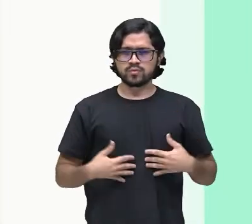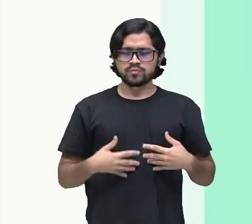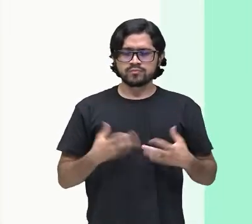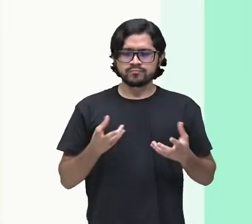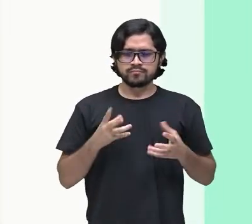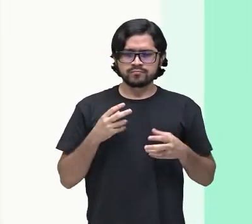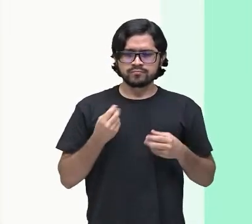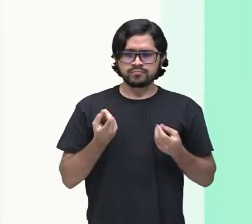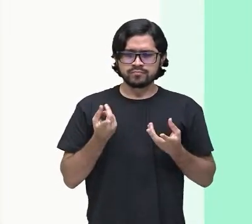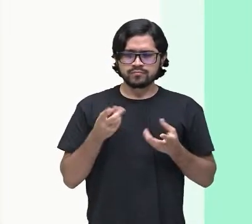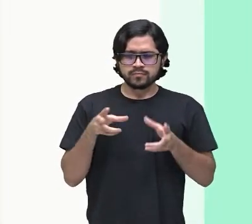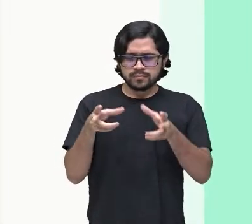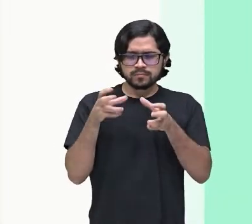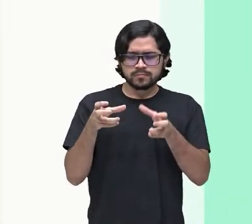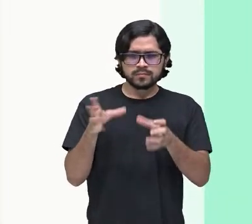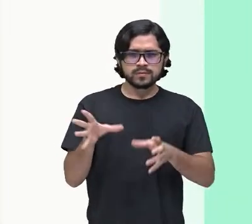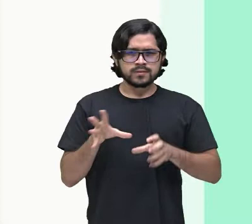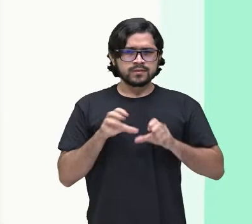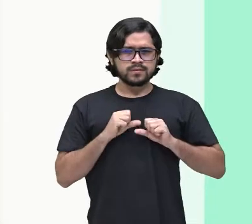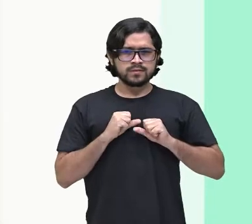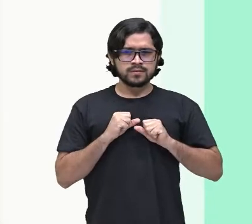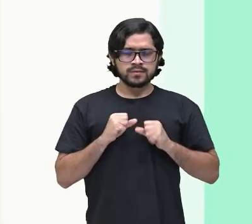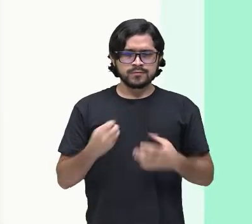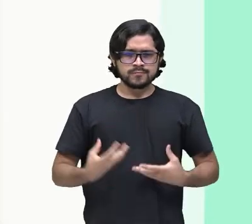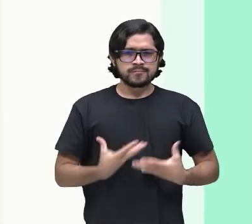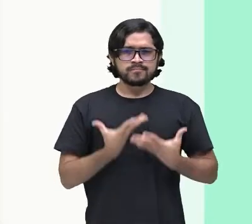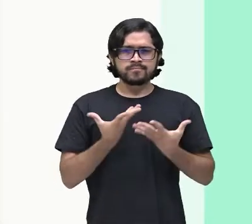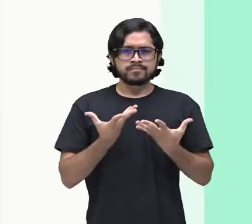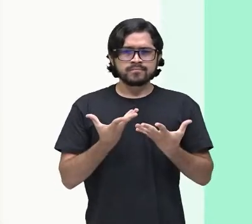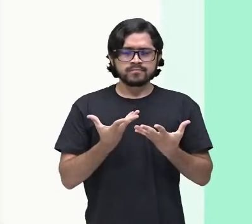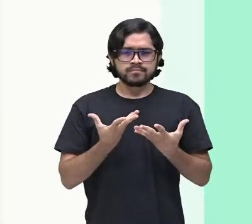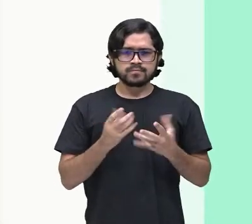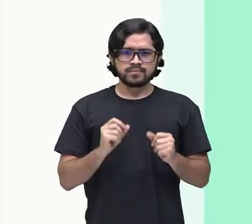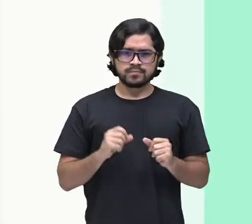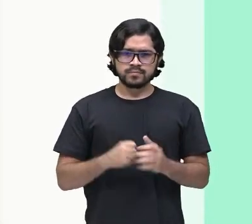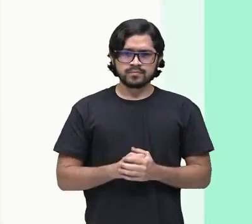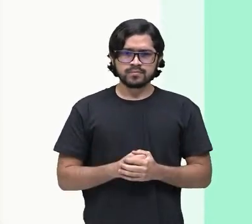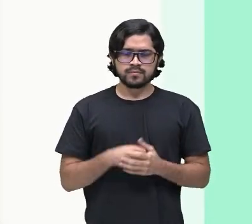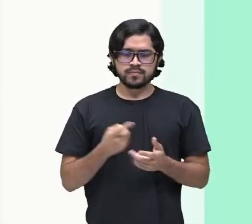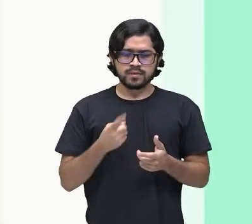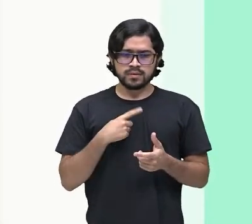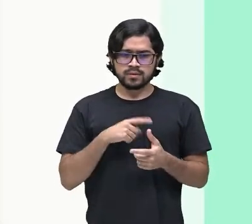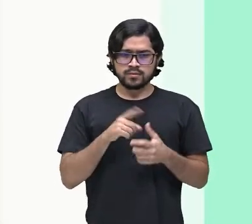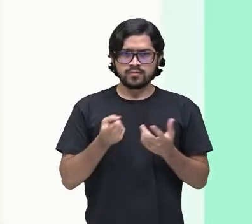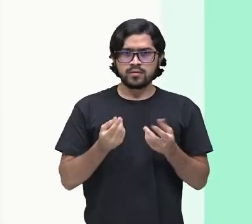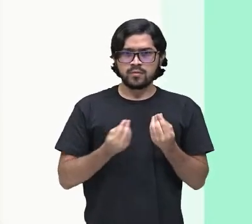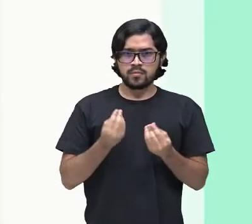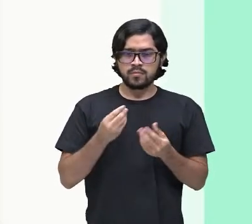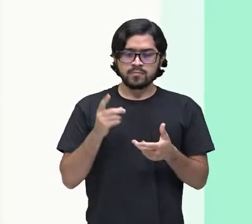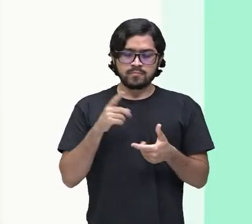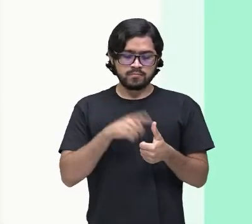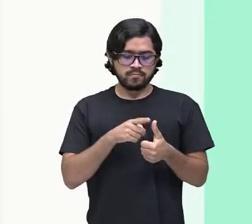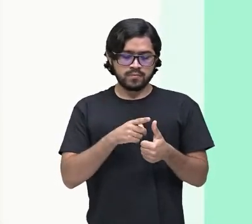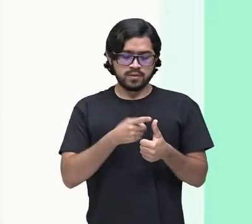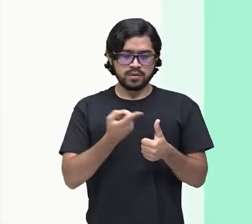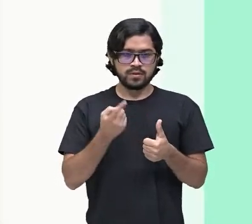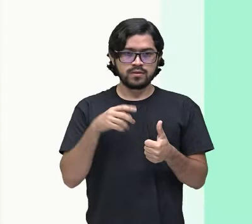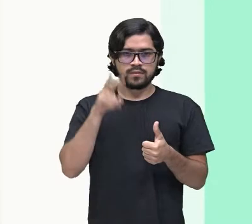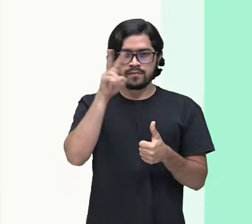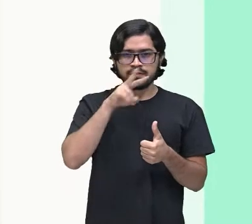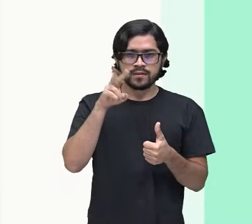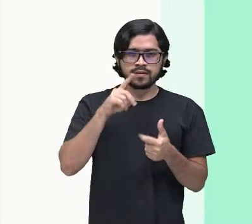e reconhecer sensações e estímulos que são produzidos através da visão, da audição,